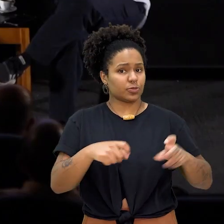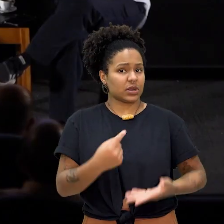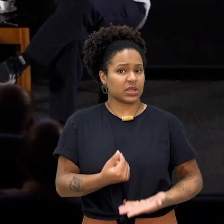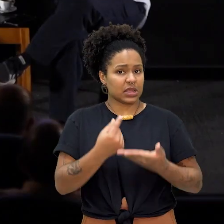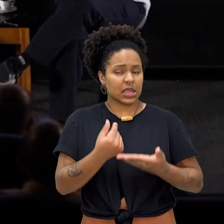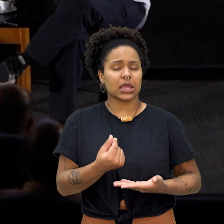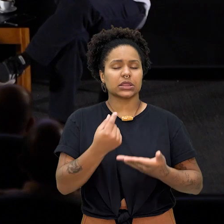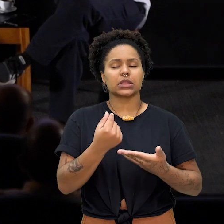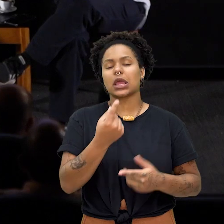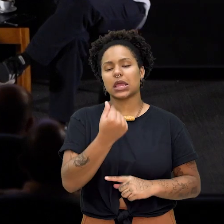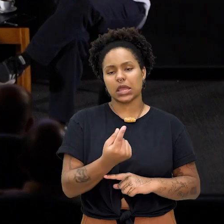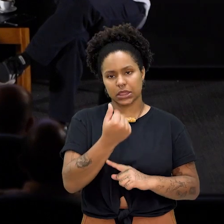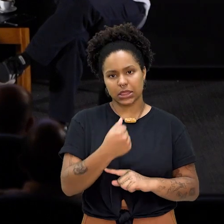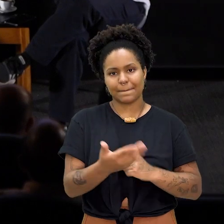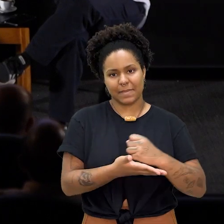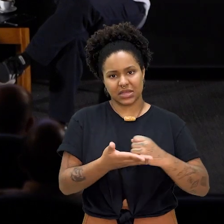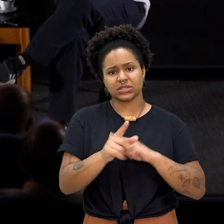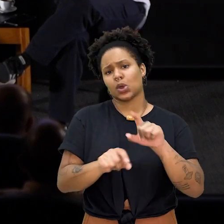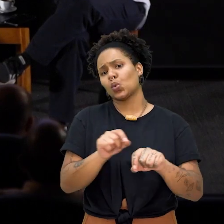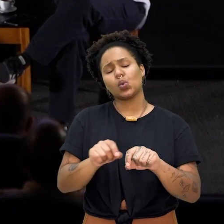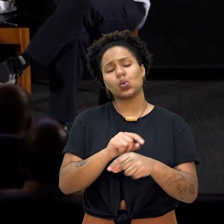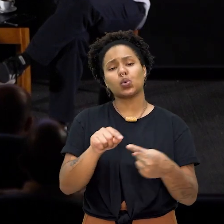vai exatamente na direção de que